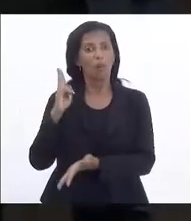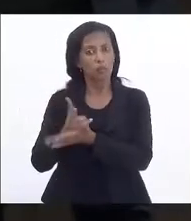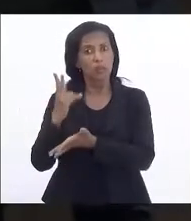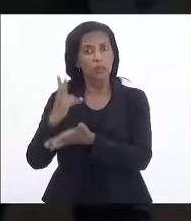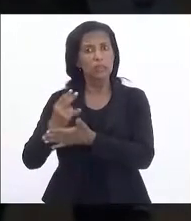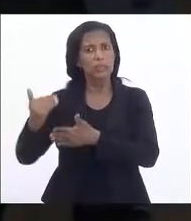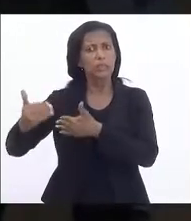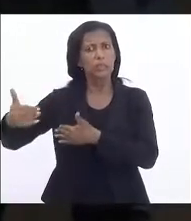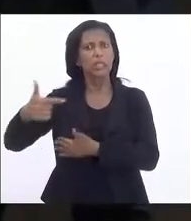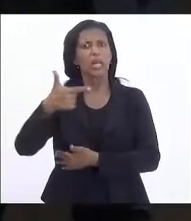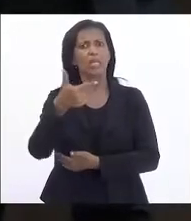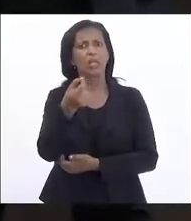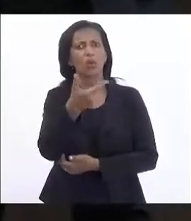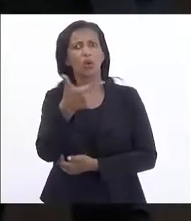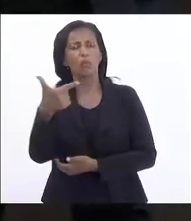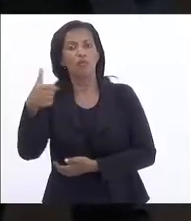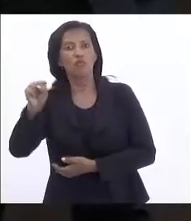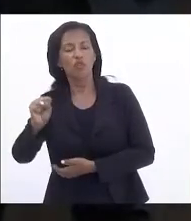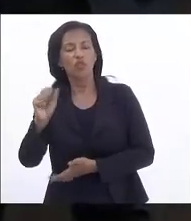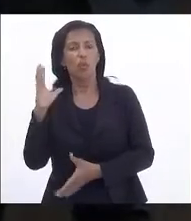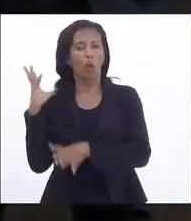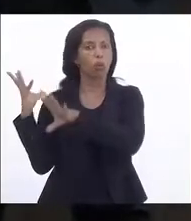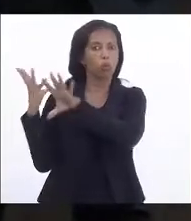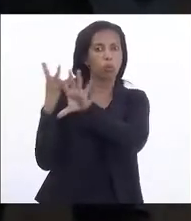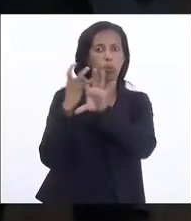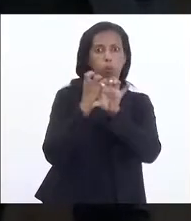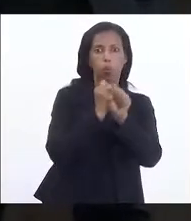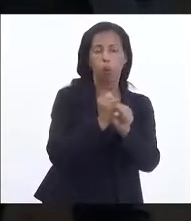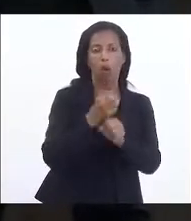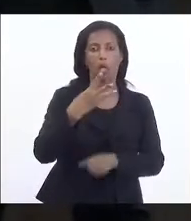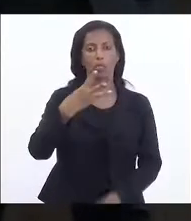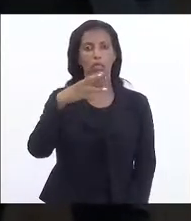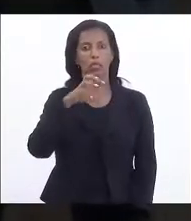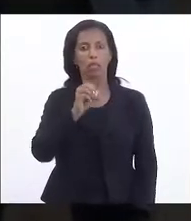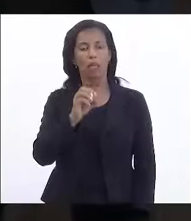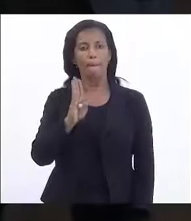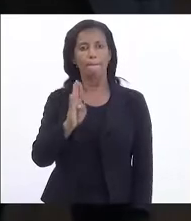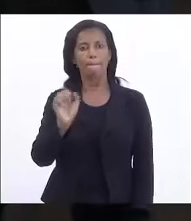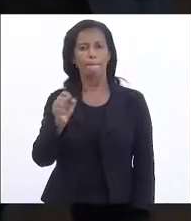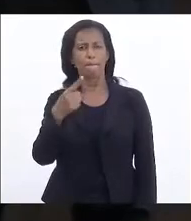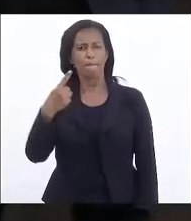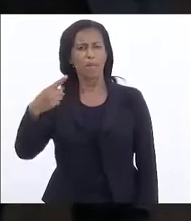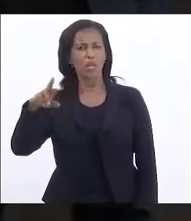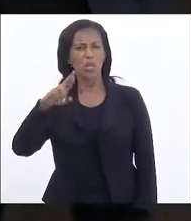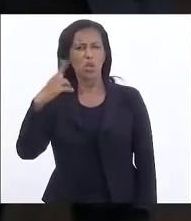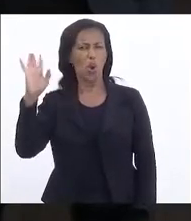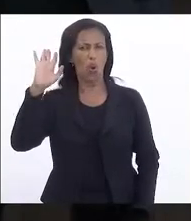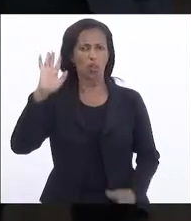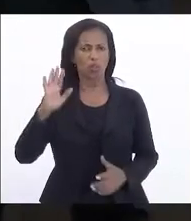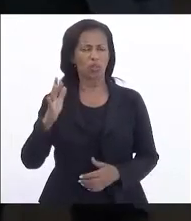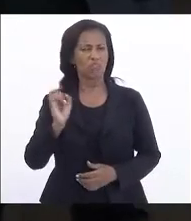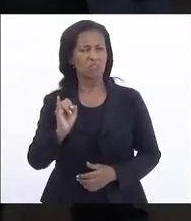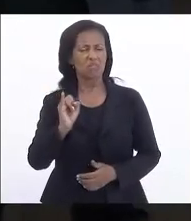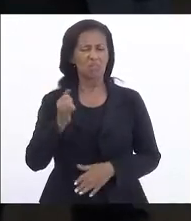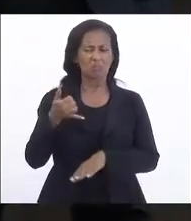até 2028 pagando um total que vai chegar a 30 bilhões se eu não me engano esse também é o valor que a CPI